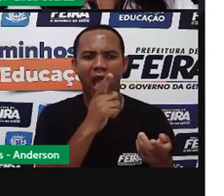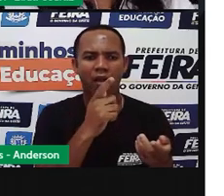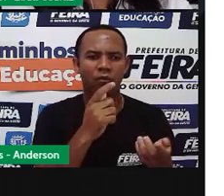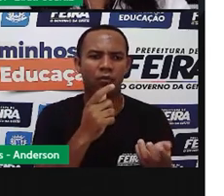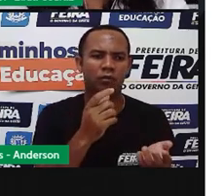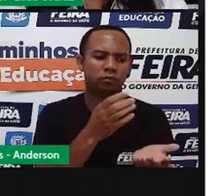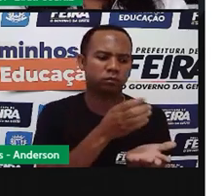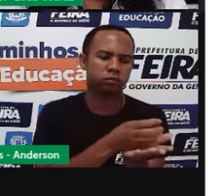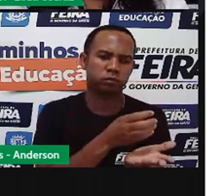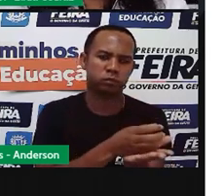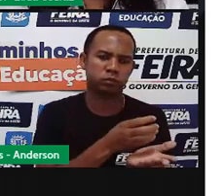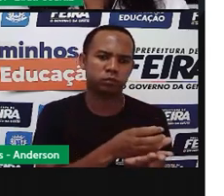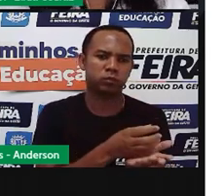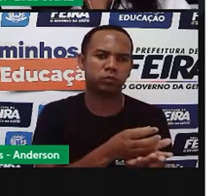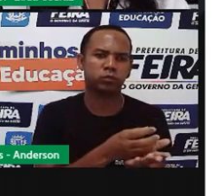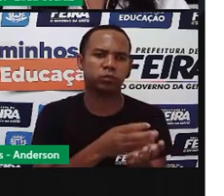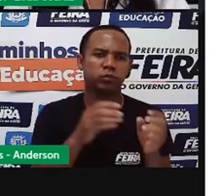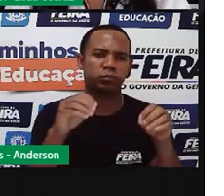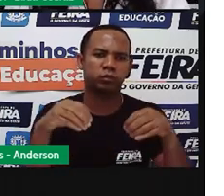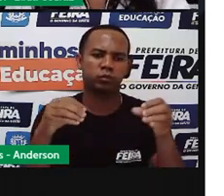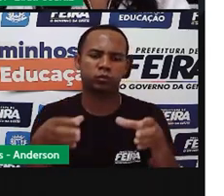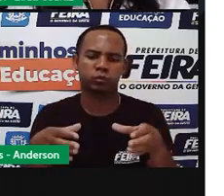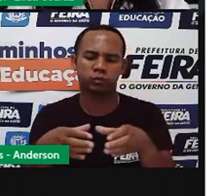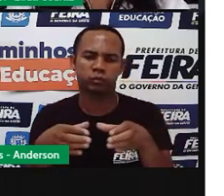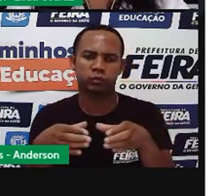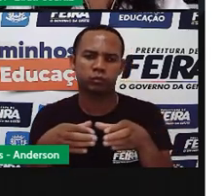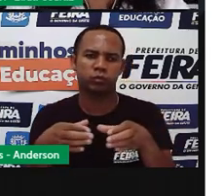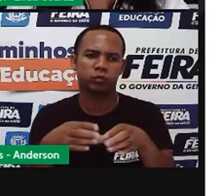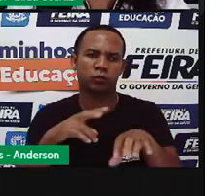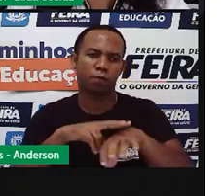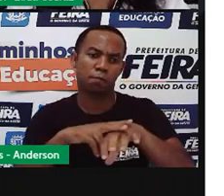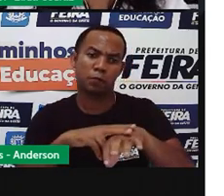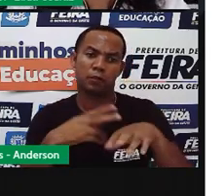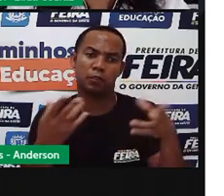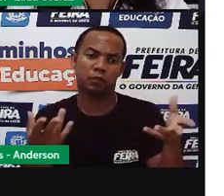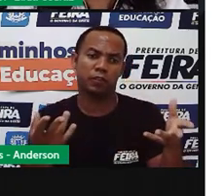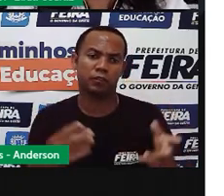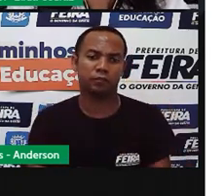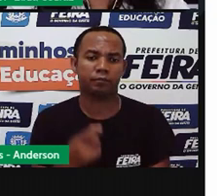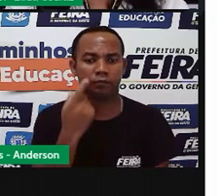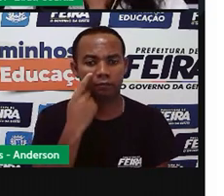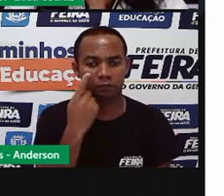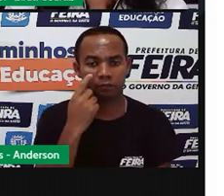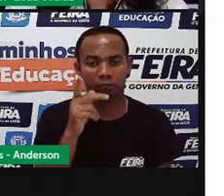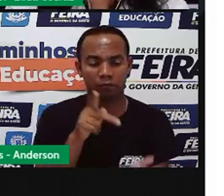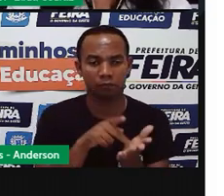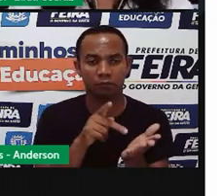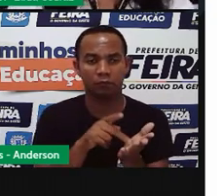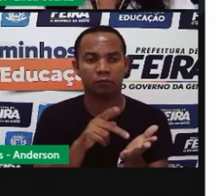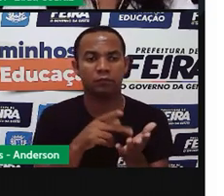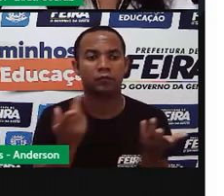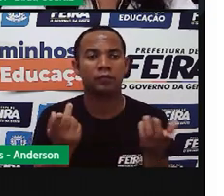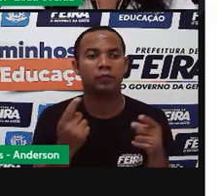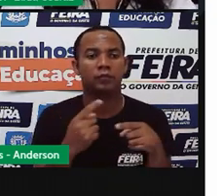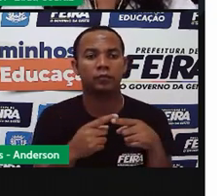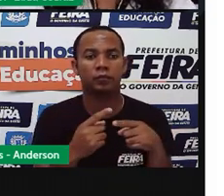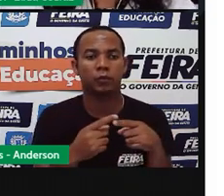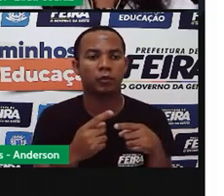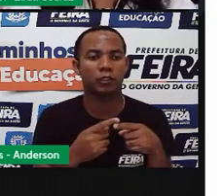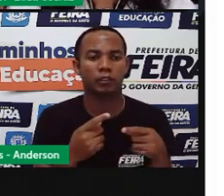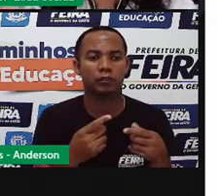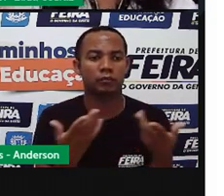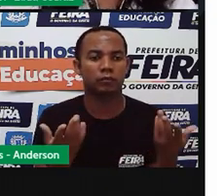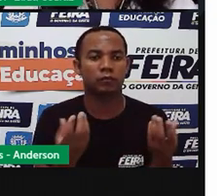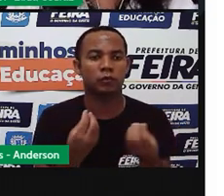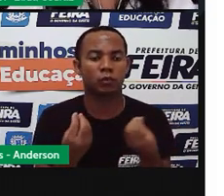líquidos. Ou elas são plásticas, ou elas são de vidro. Não é verdade? Por quê? Porque não permite